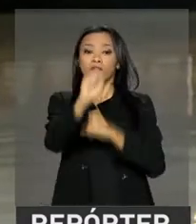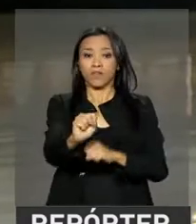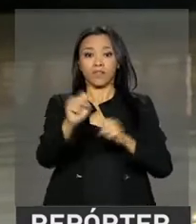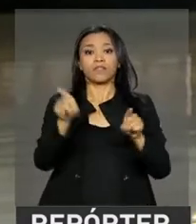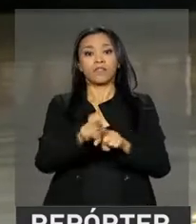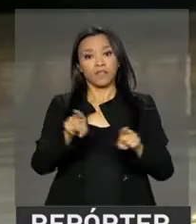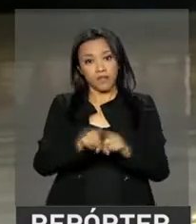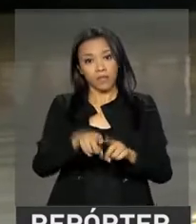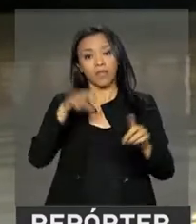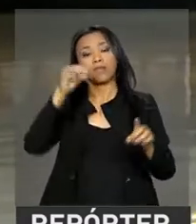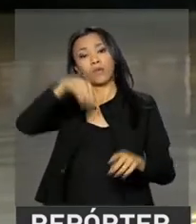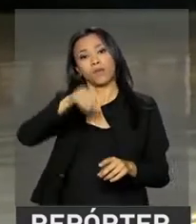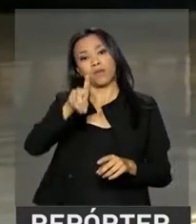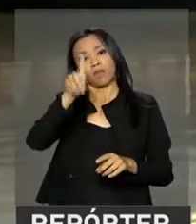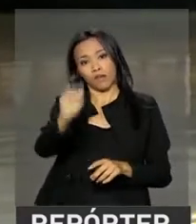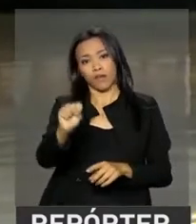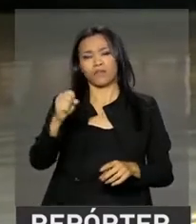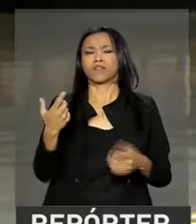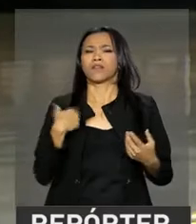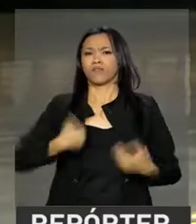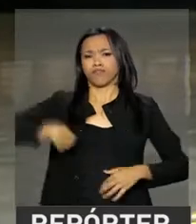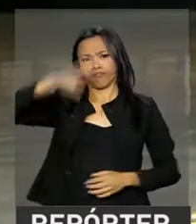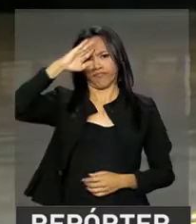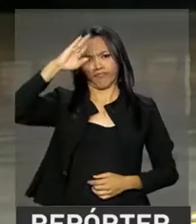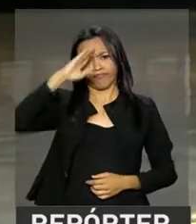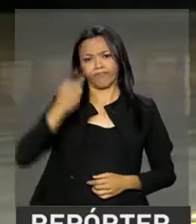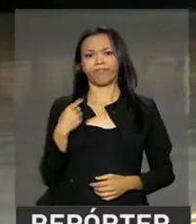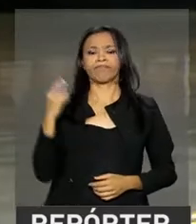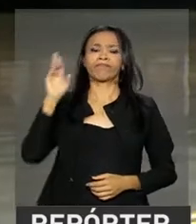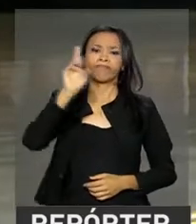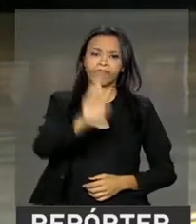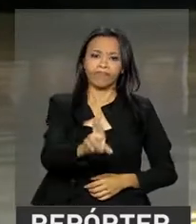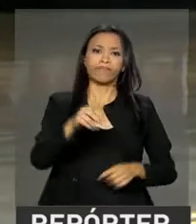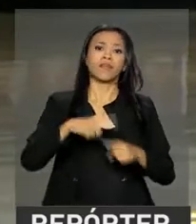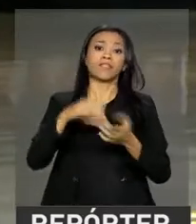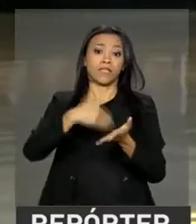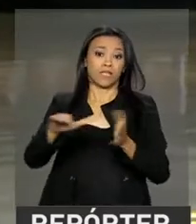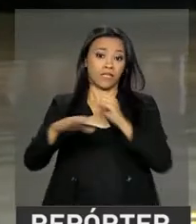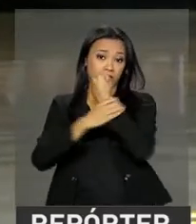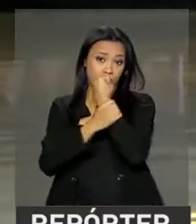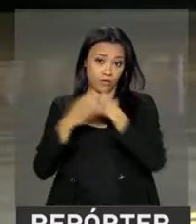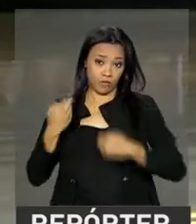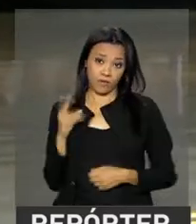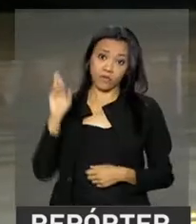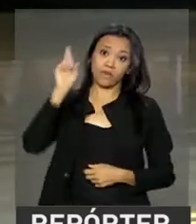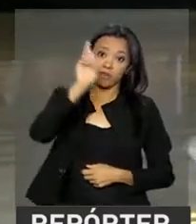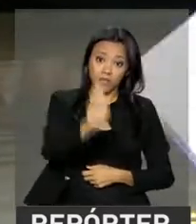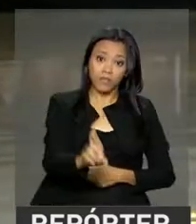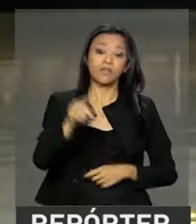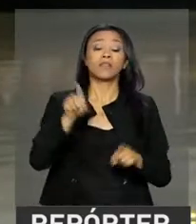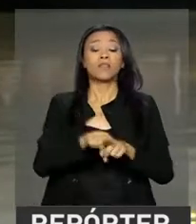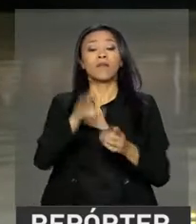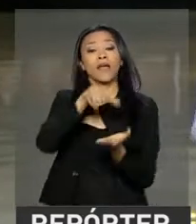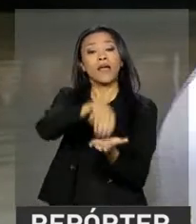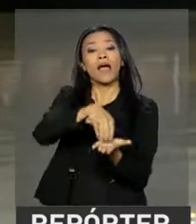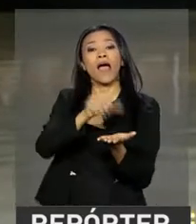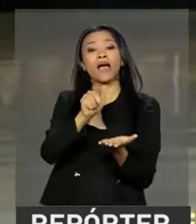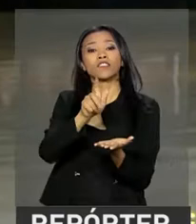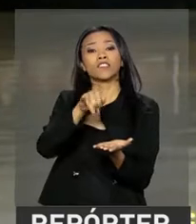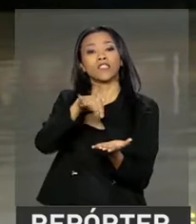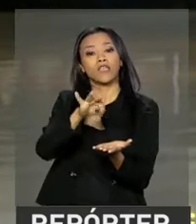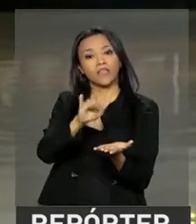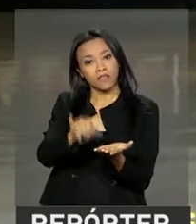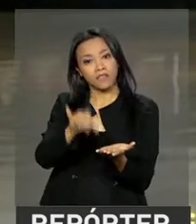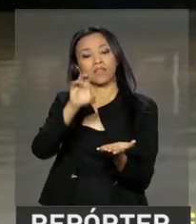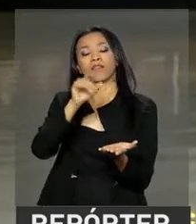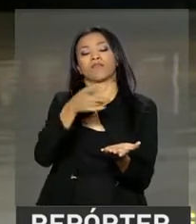do desenvolvimento social os comandantes militares a secretaria nacional de segurança pública agência brasileira de inteligência ea polícia federal ea